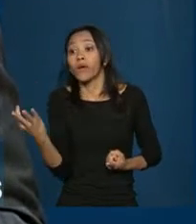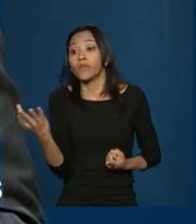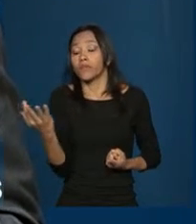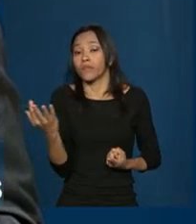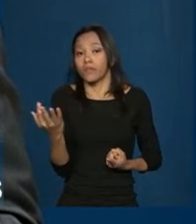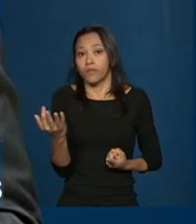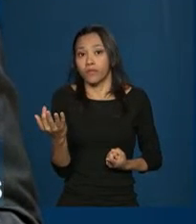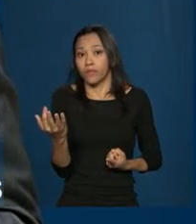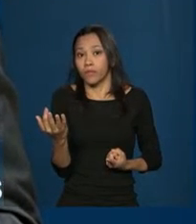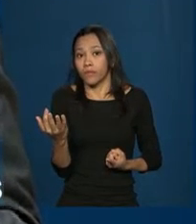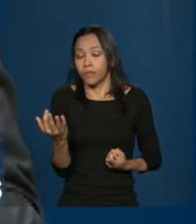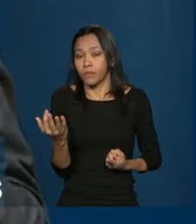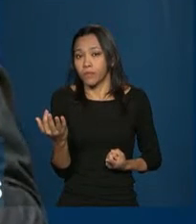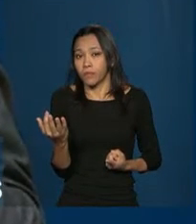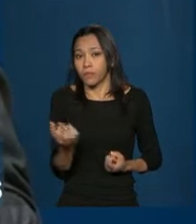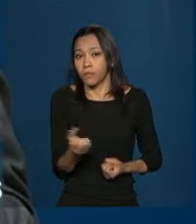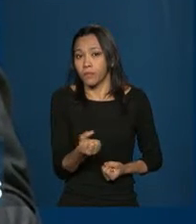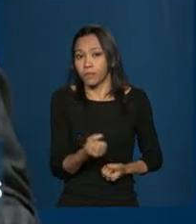pessoas